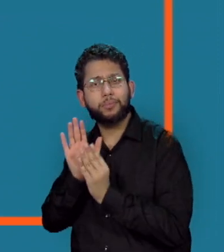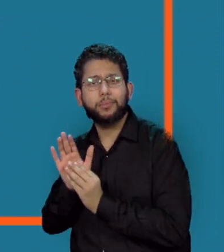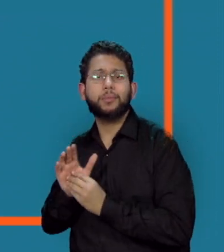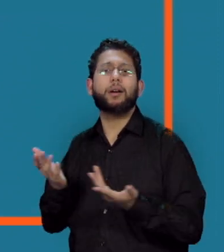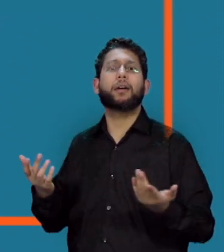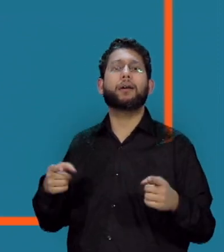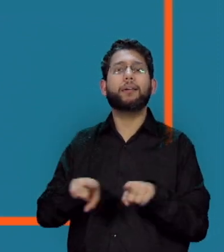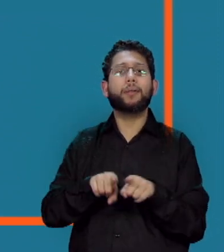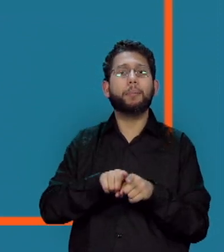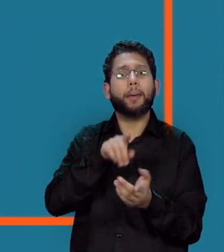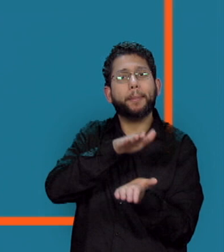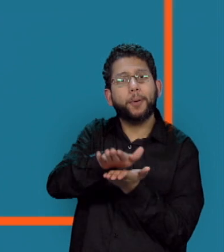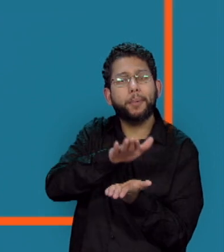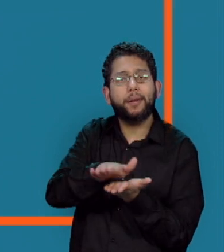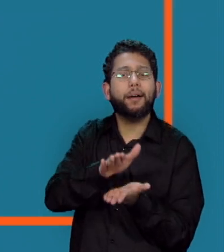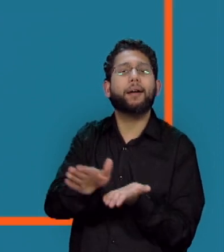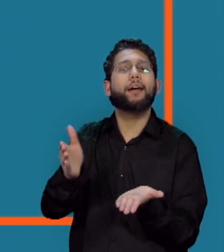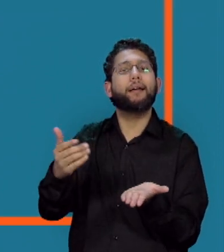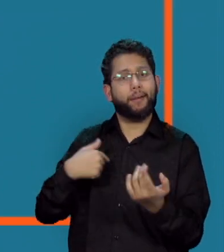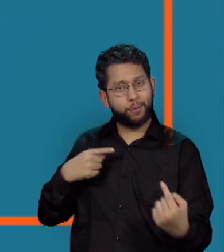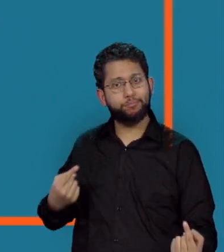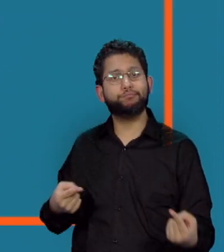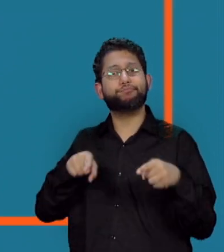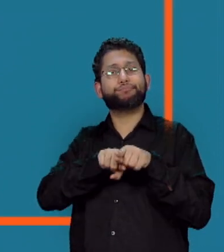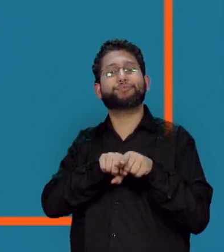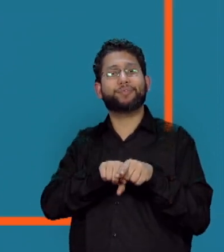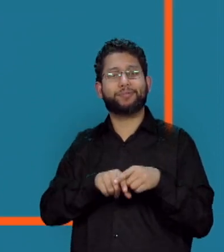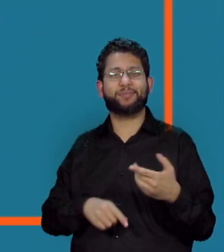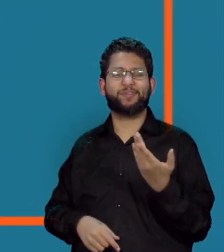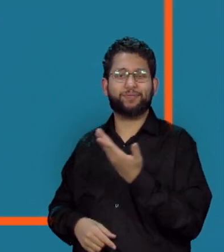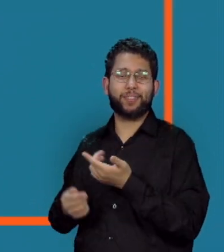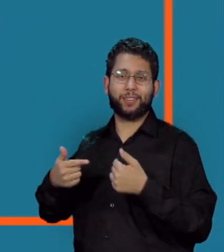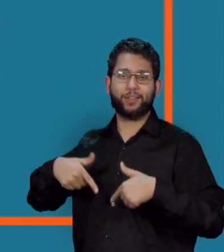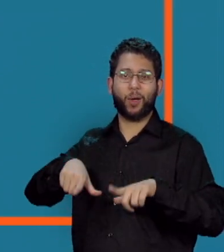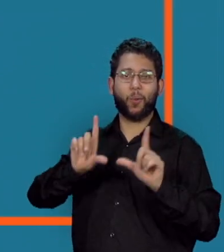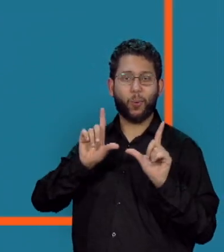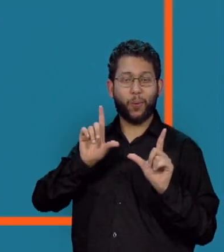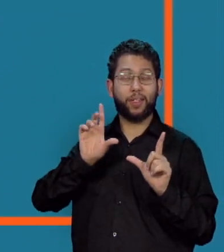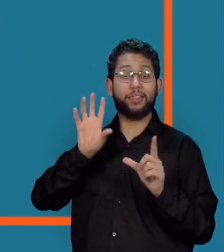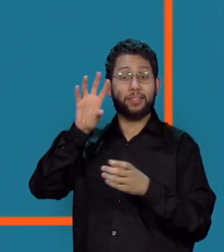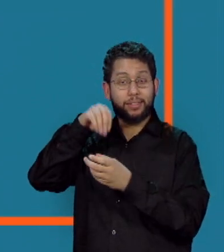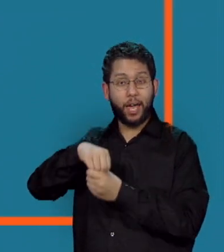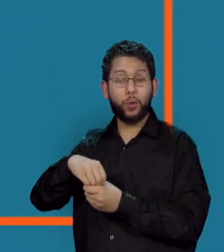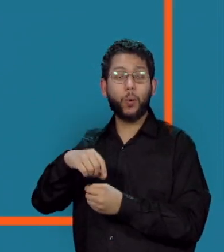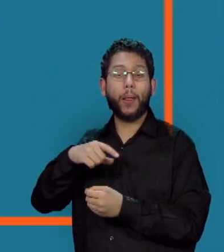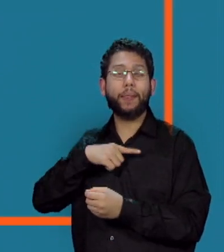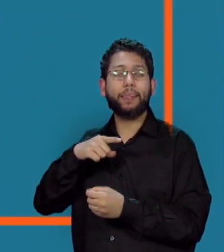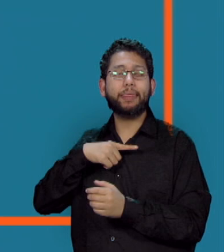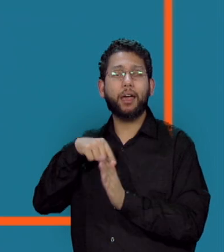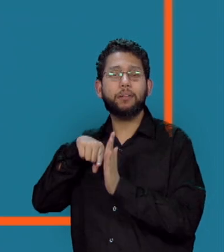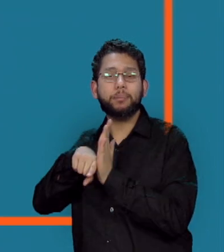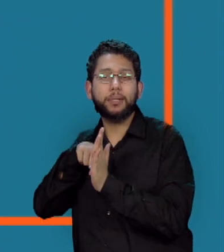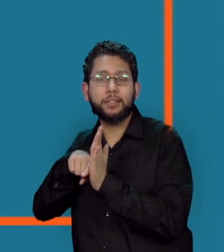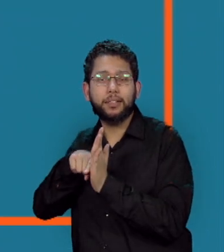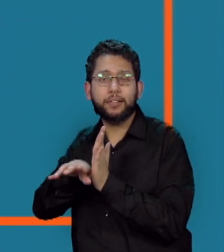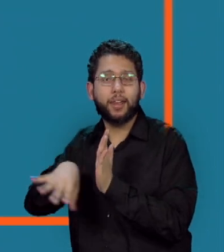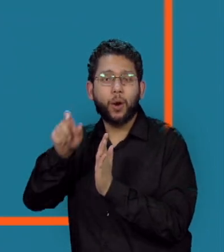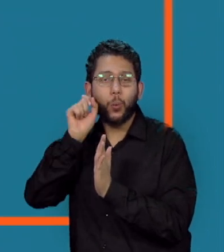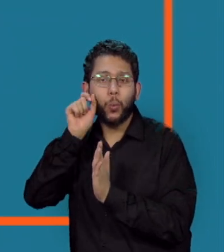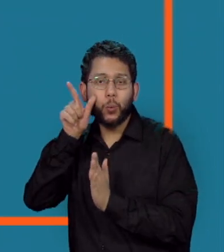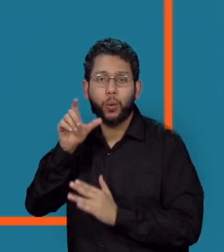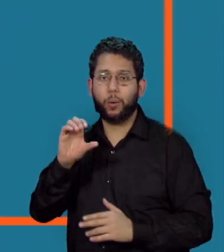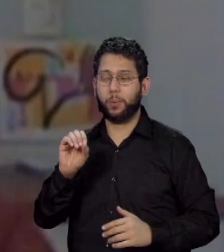de publicações. Sobre um fundo branco, o letreiro em preto Itaú Cultural, que está ao lado do logo, uma pequena barra laranja ao lado de um C. Dentro do